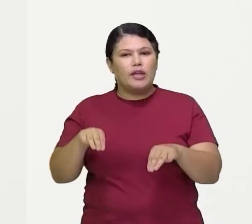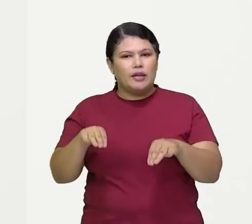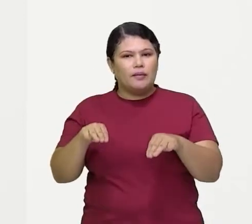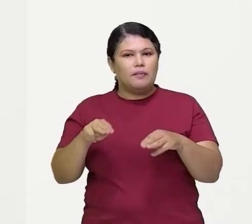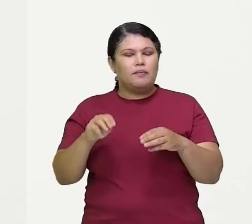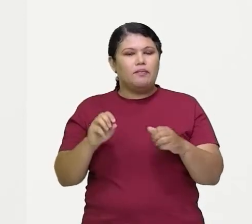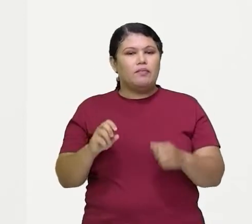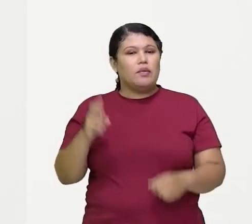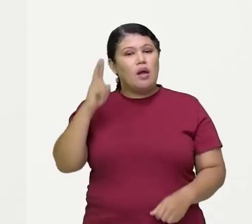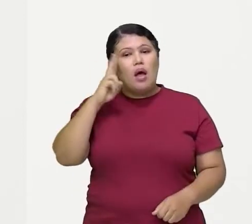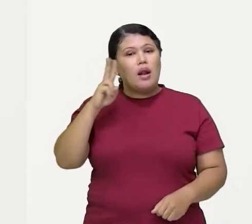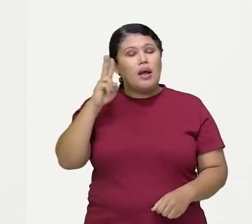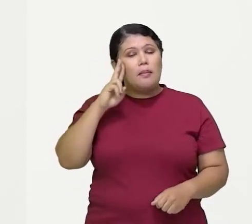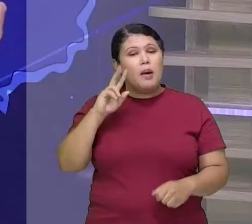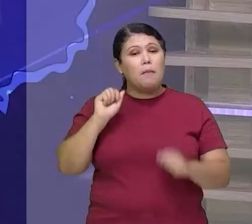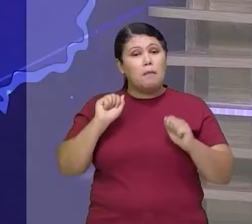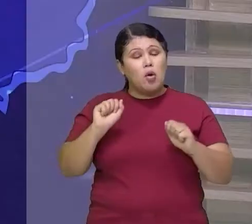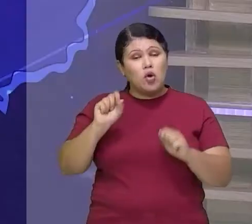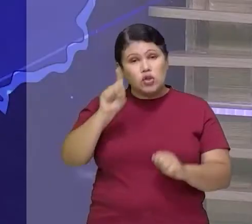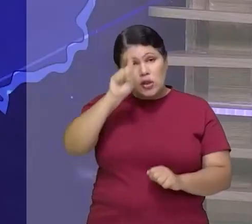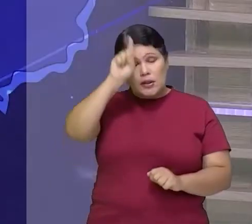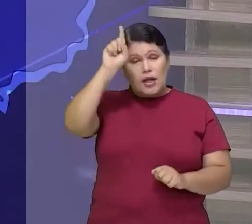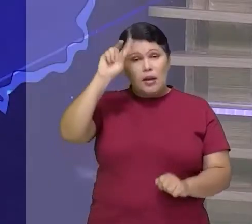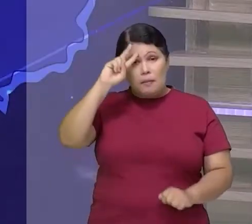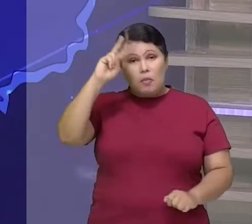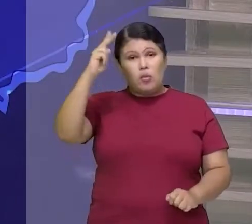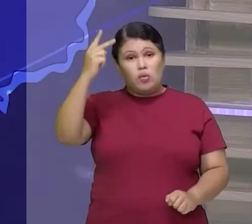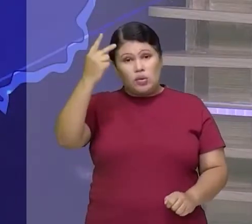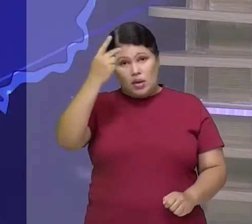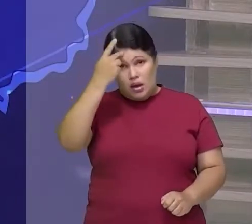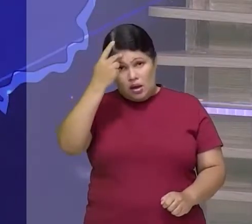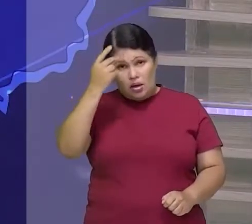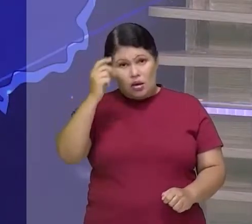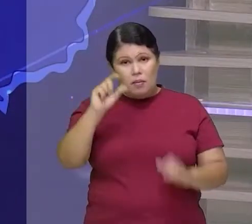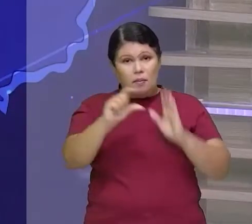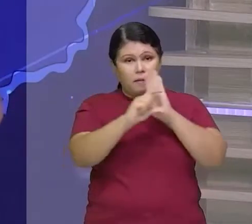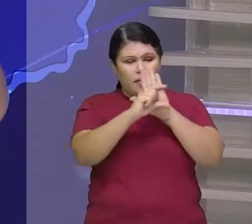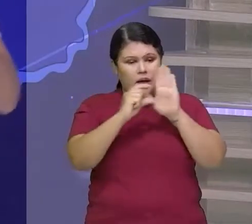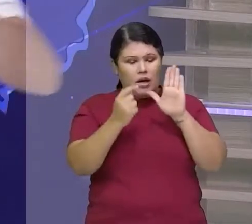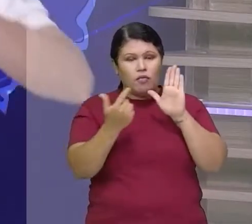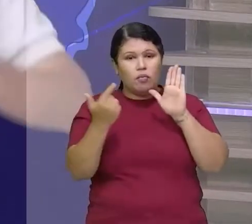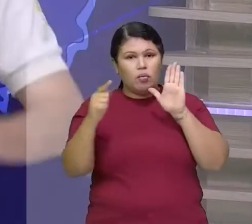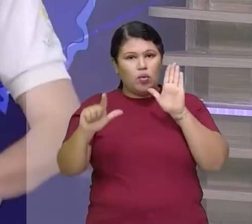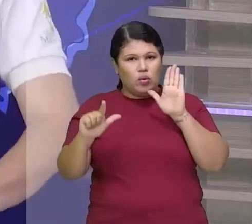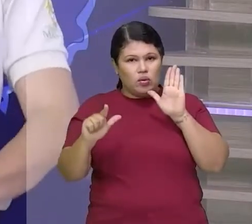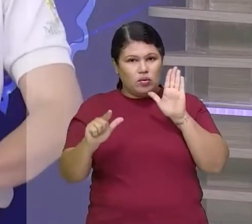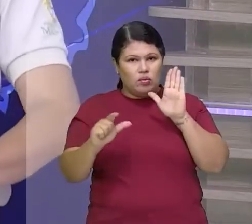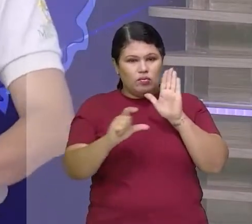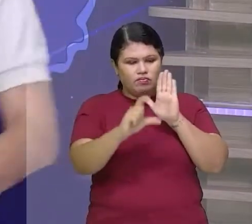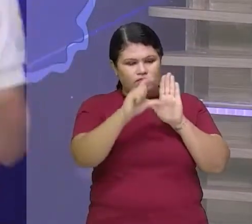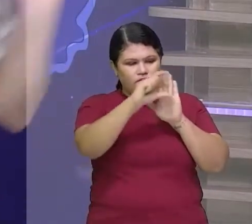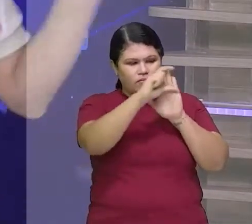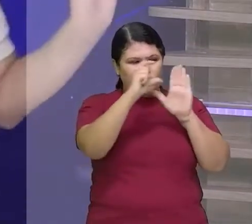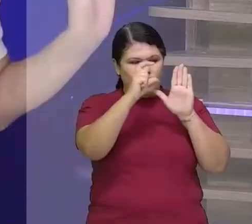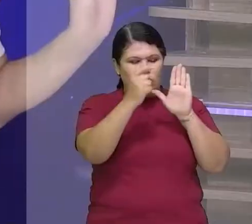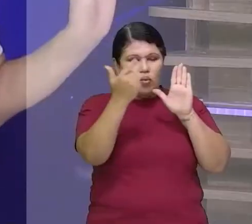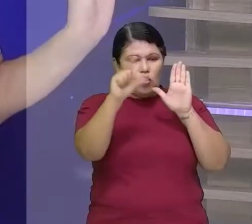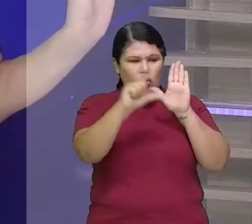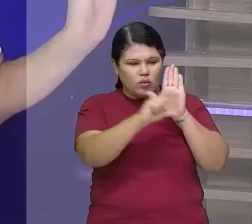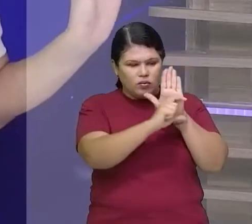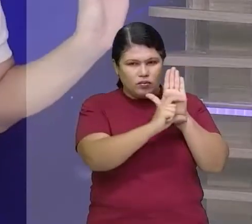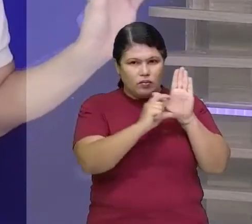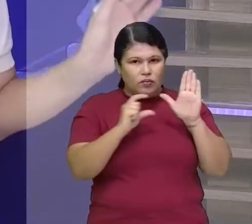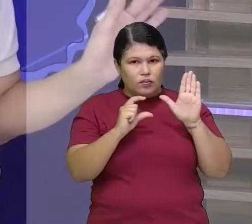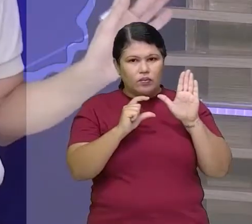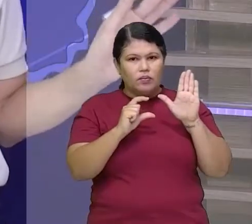Lembre-se que eu posso mudar de ideia. Caso isso aconteça, eu mudo de parágrafo. Ou seja, eu faço um outro parágrafo, que não é o